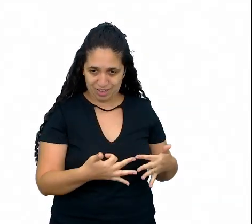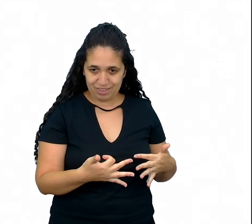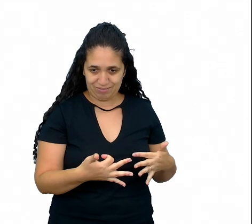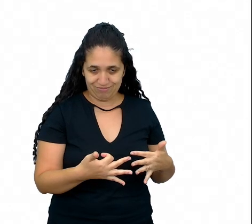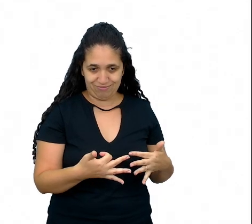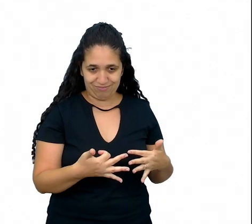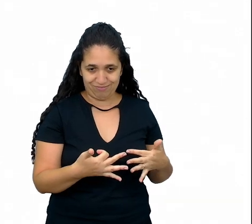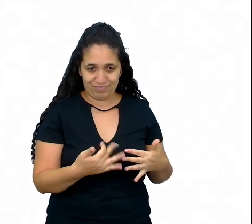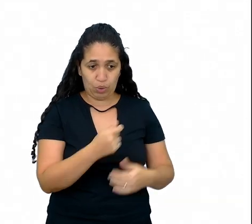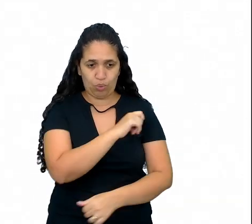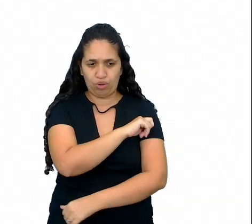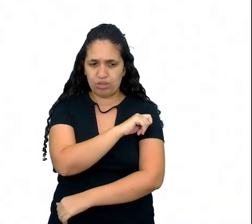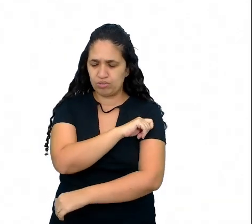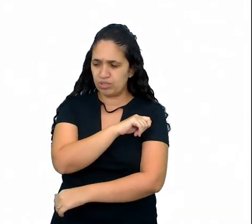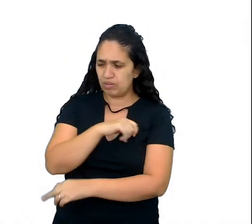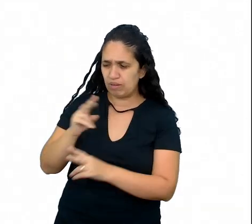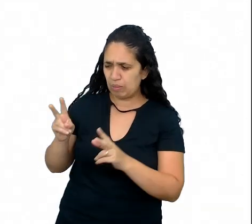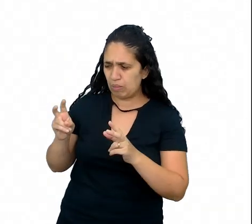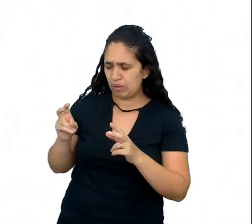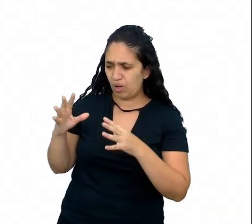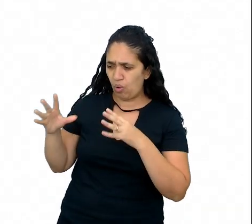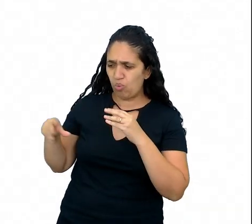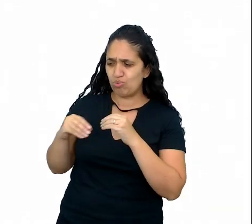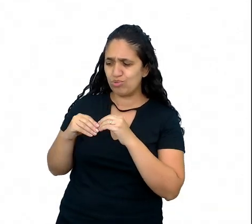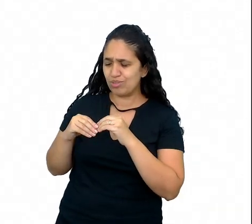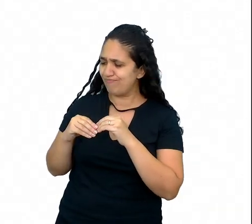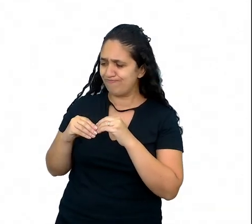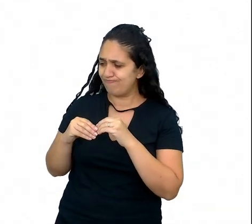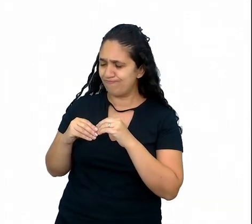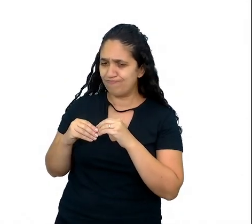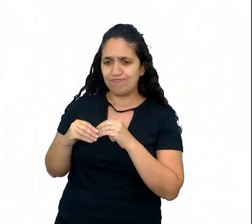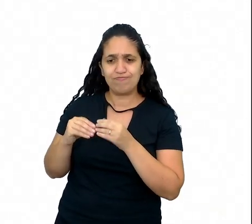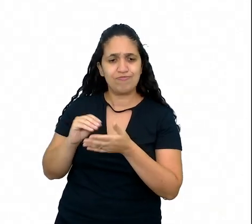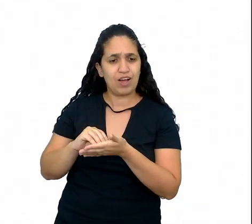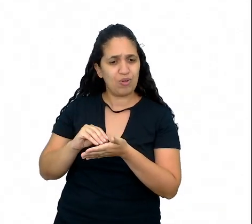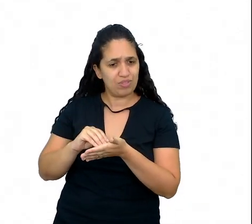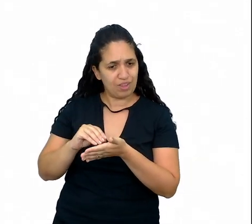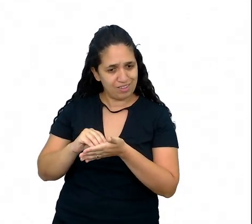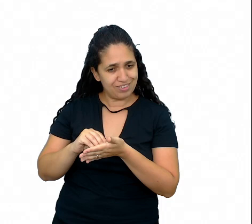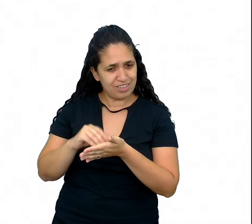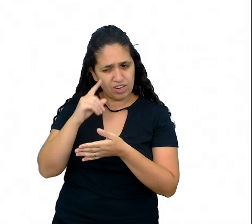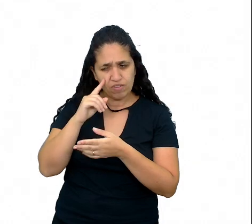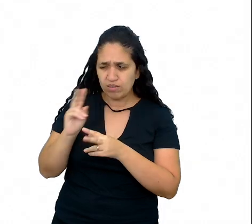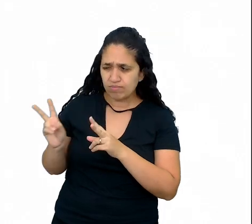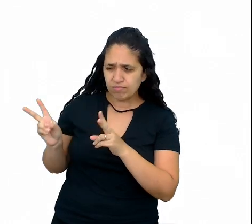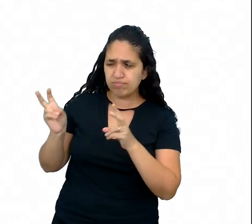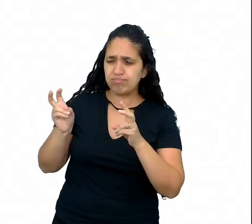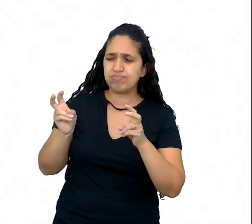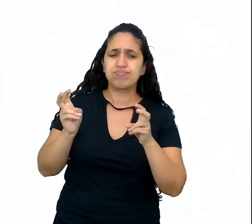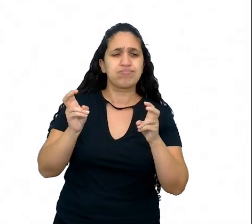o estudante não vai conseguir ter uma conclusão, nossa, ele entender, ele vai tirar aquilo de onde, né? Então,